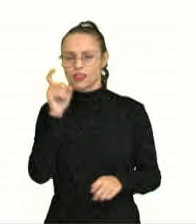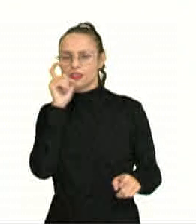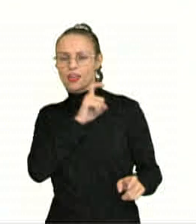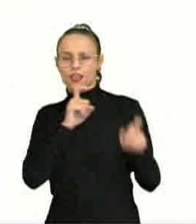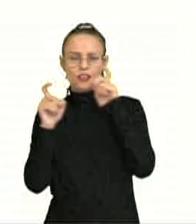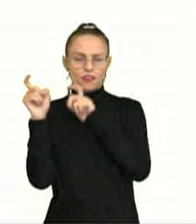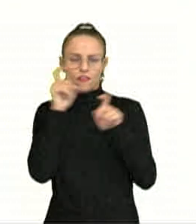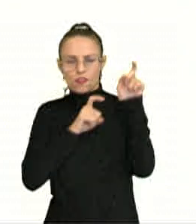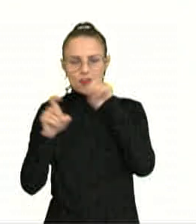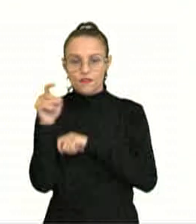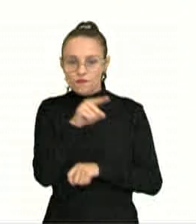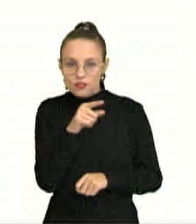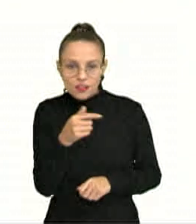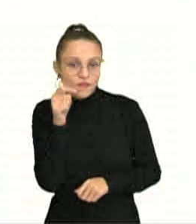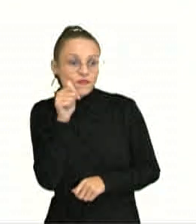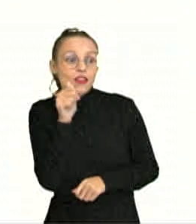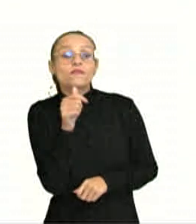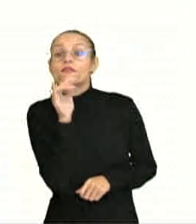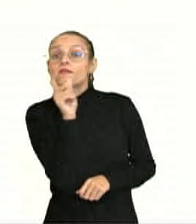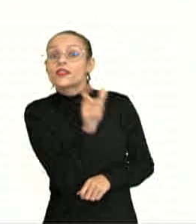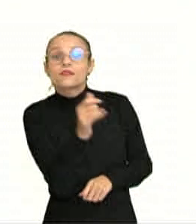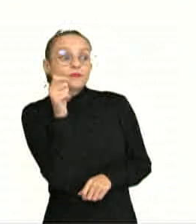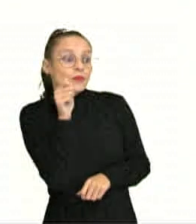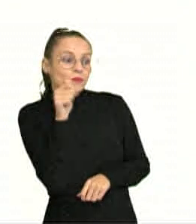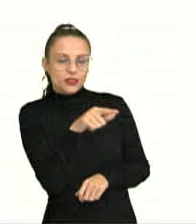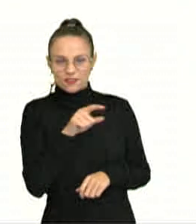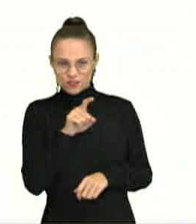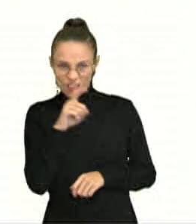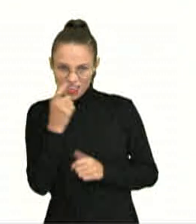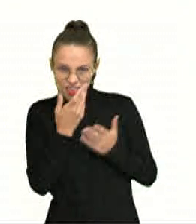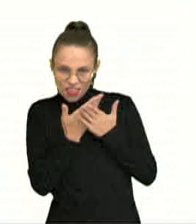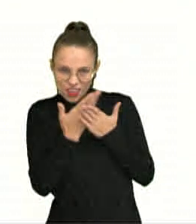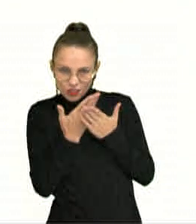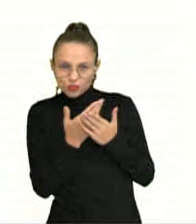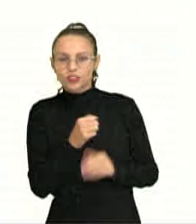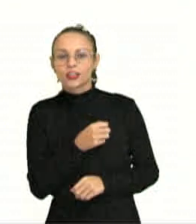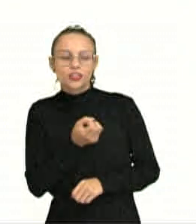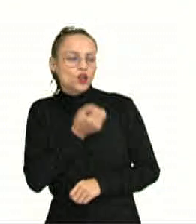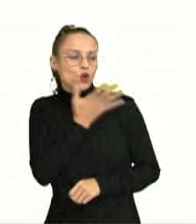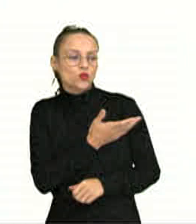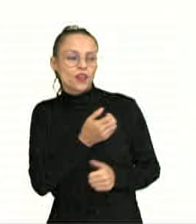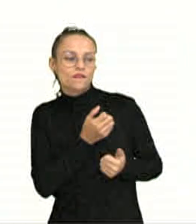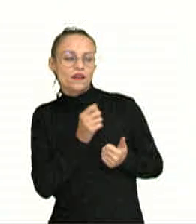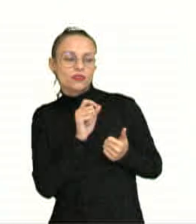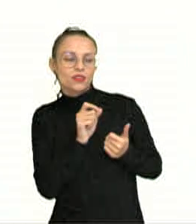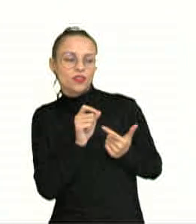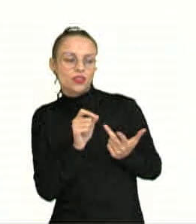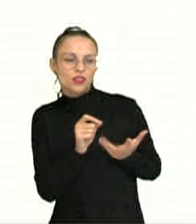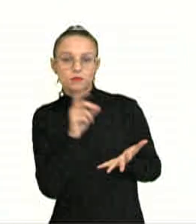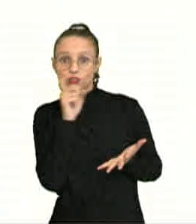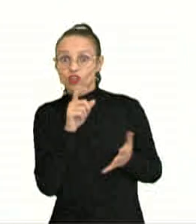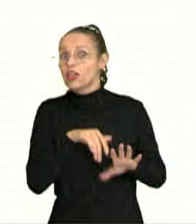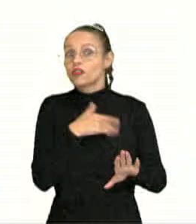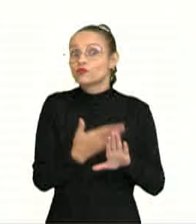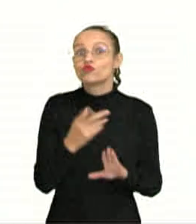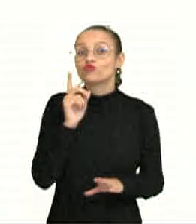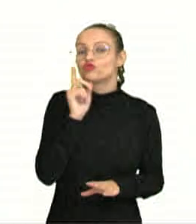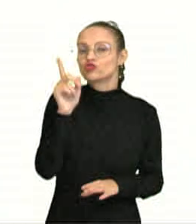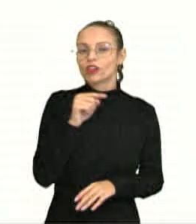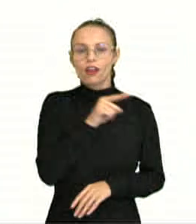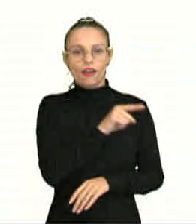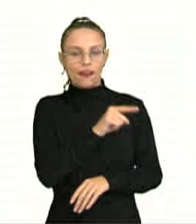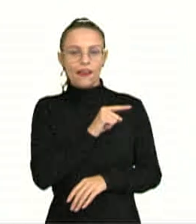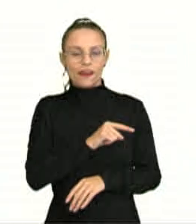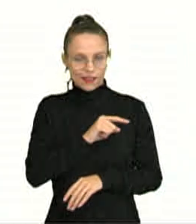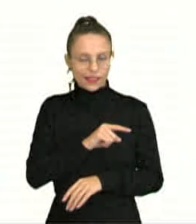mentiroso. Dizia para a menininha que era estudante. Contava uma porção de vantagem, até que um dia ela